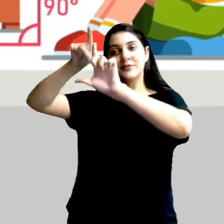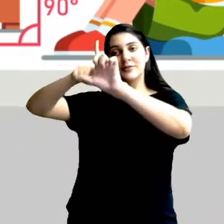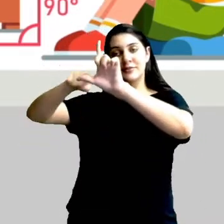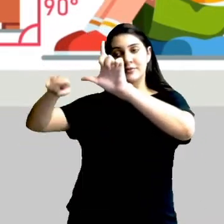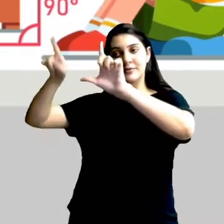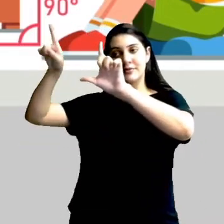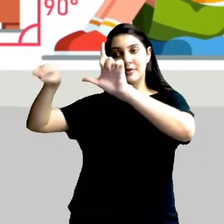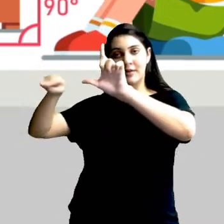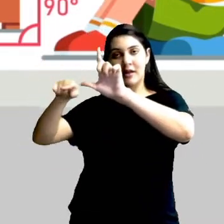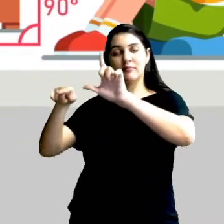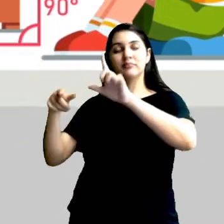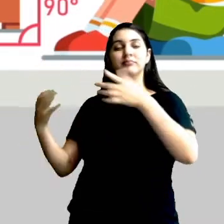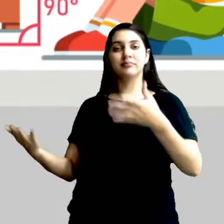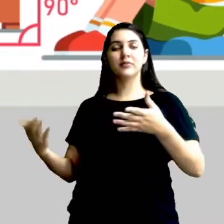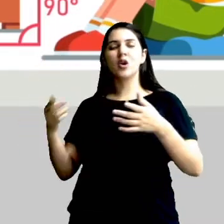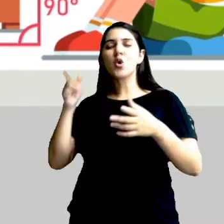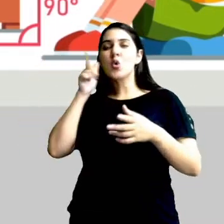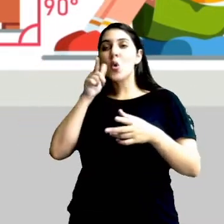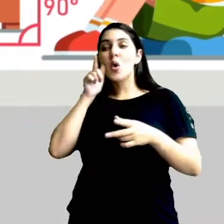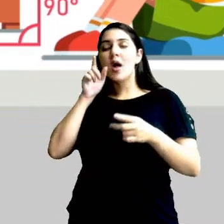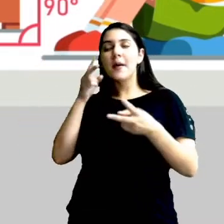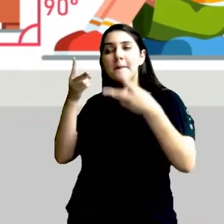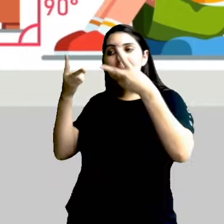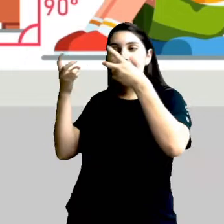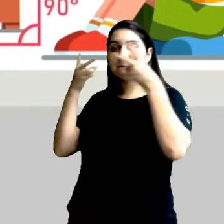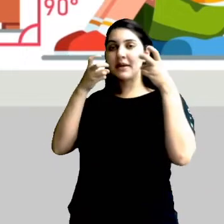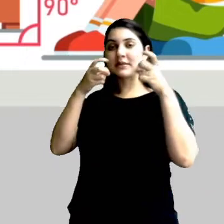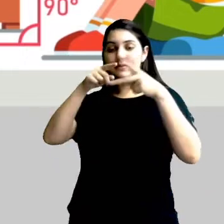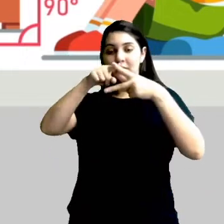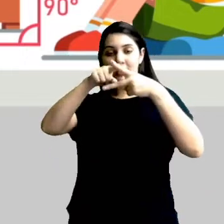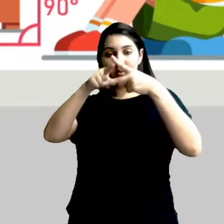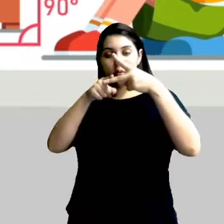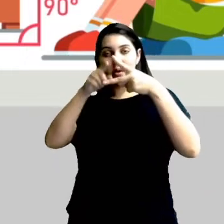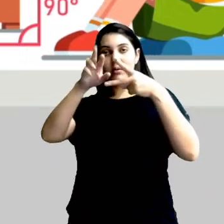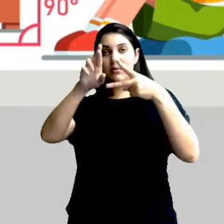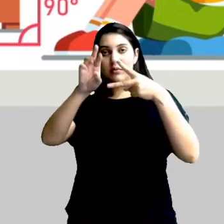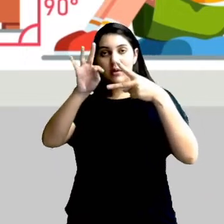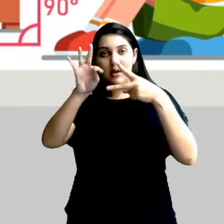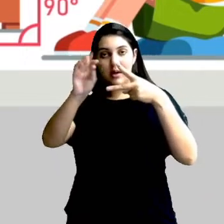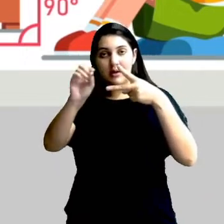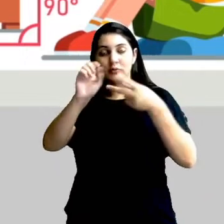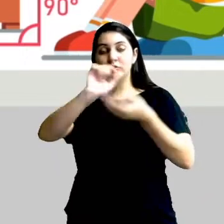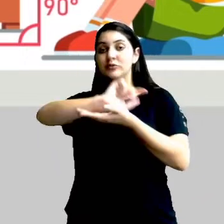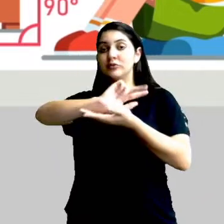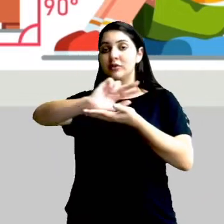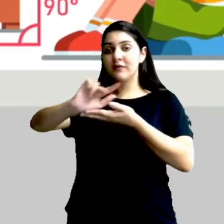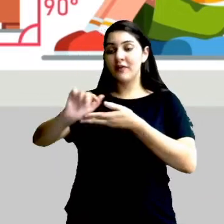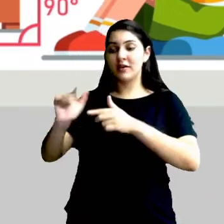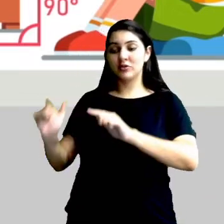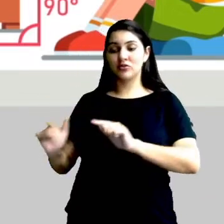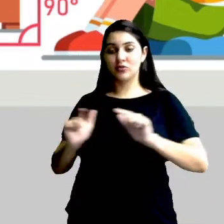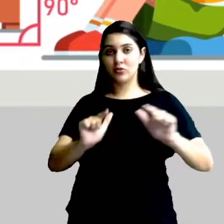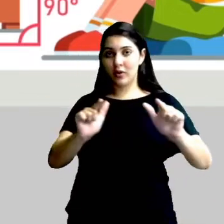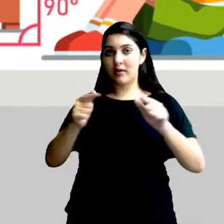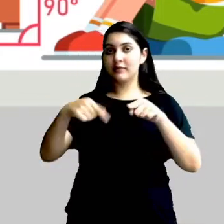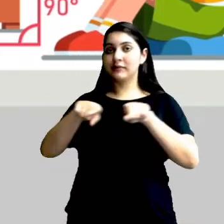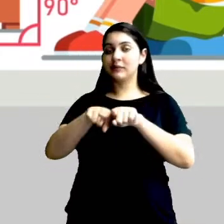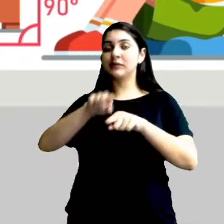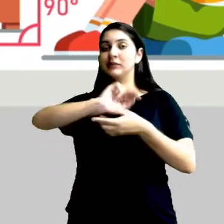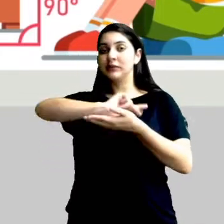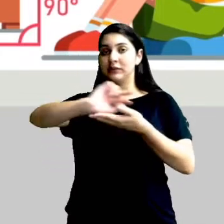rack. Então, a gente consegue identificar o ângulo reto em vários lugares e em